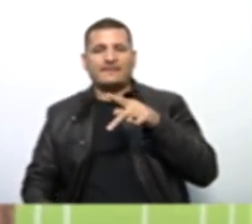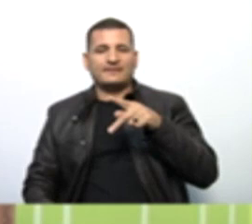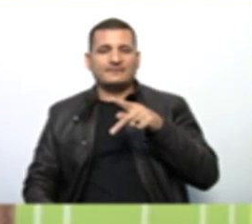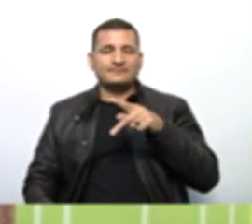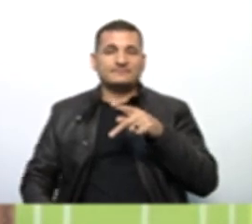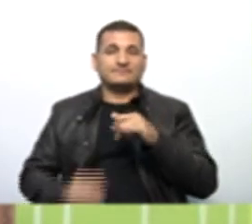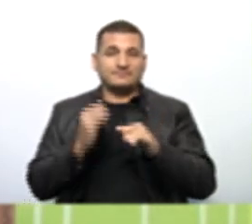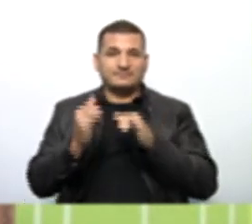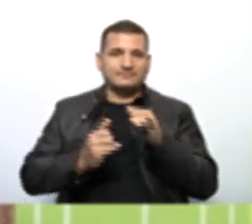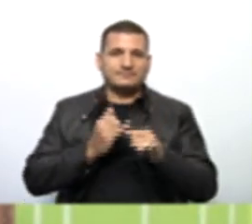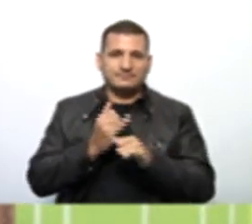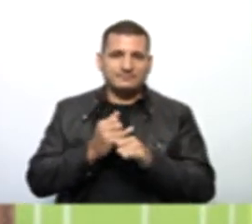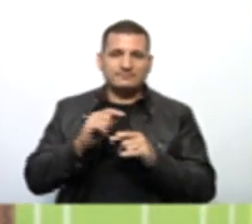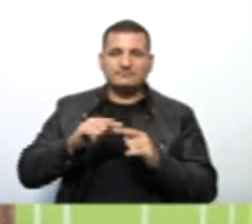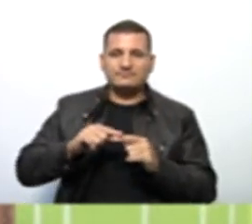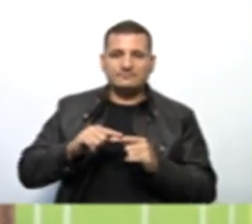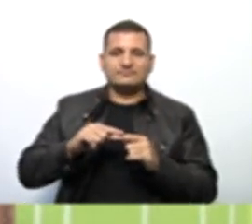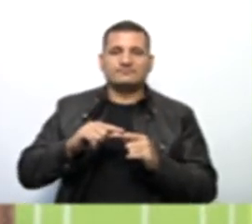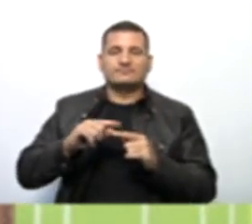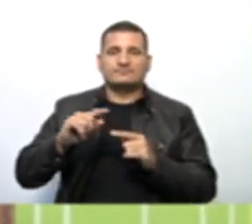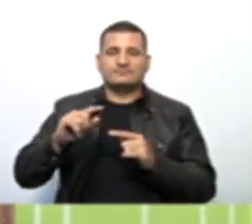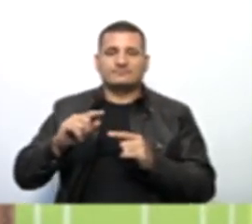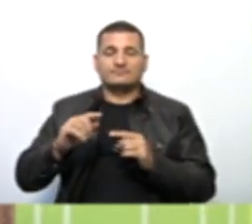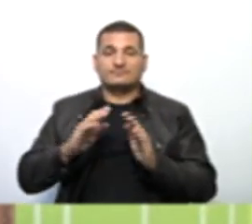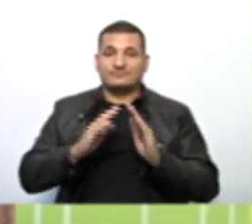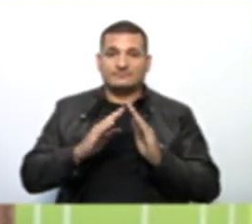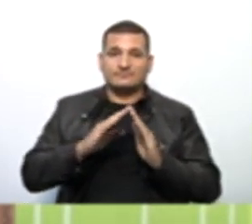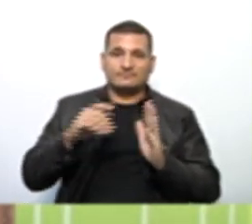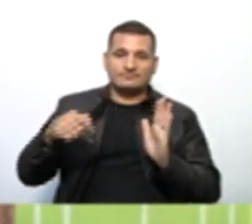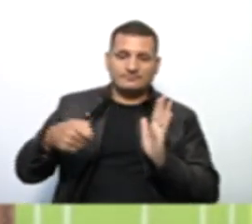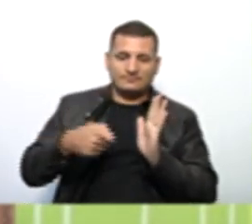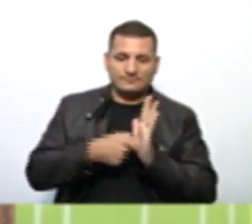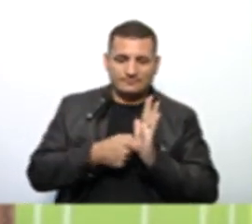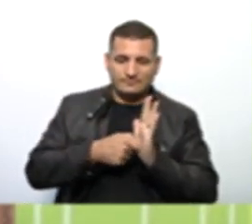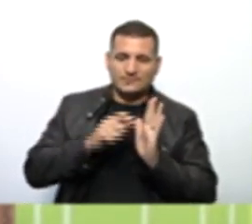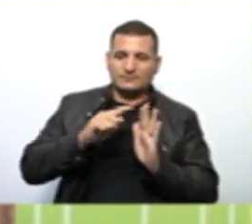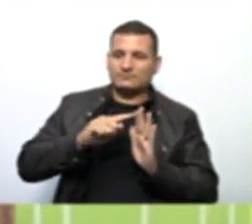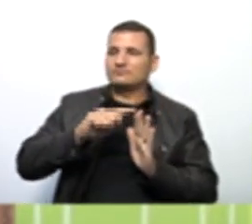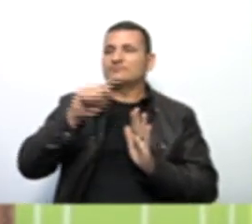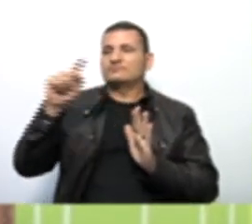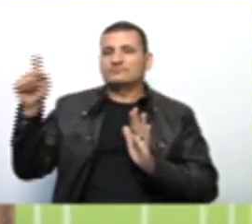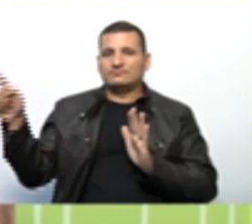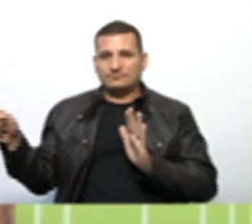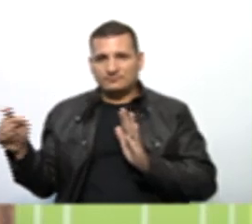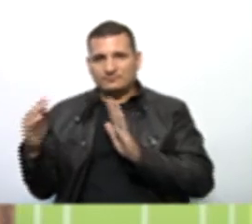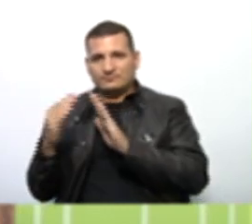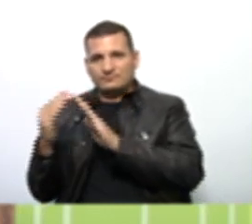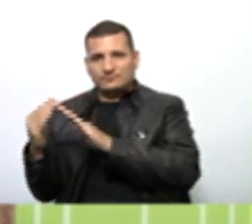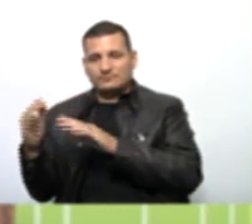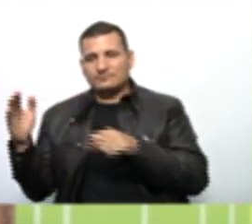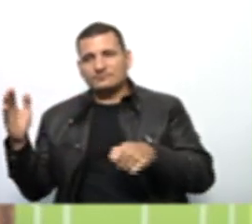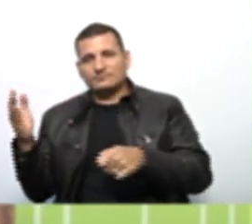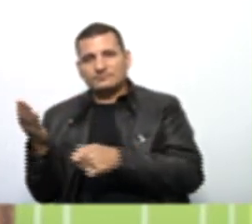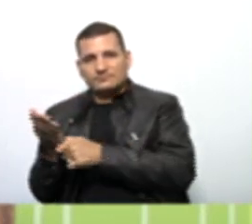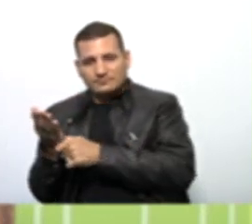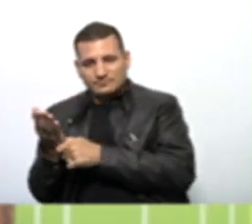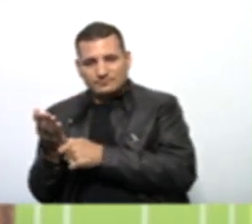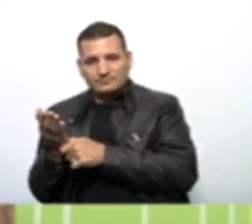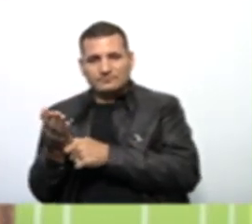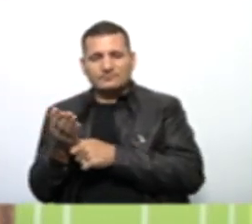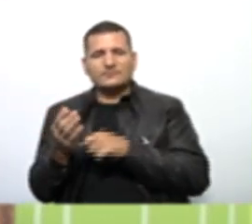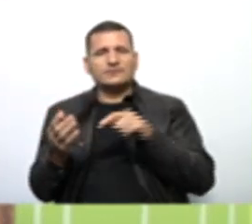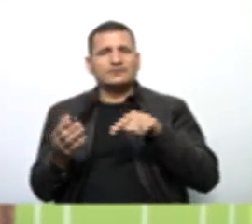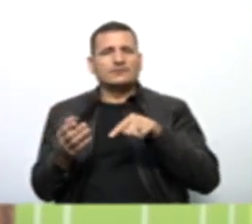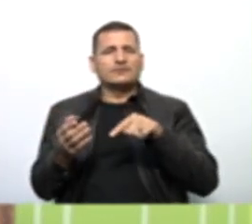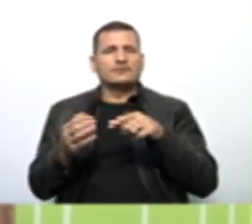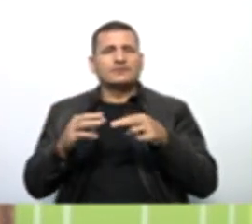passar à internet o vídeo em que ele faz é colocar aqui na casa dele passa pelo telhado né se você perceber se é um cabo que é para